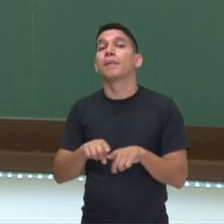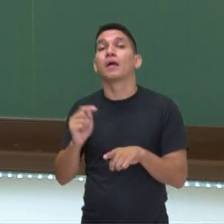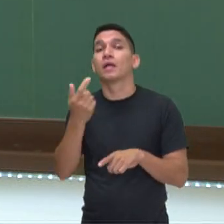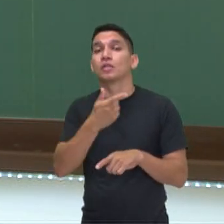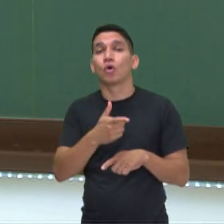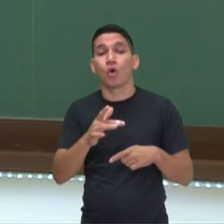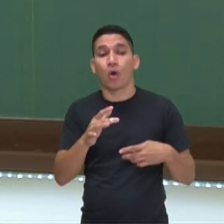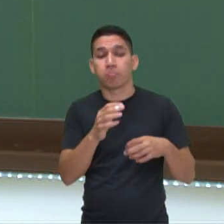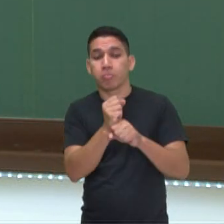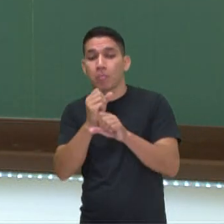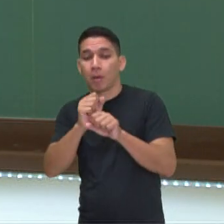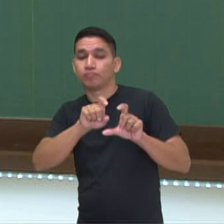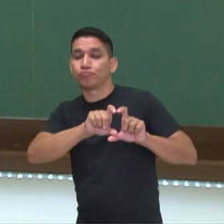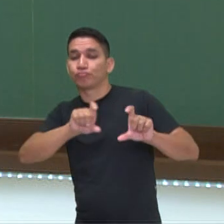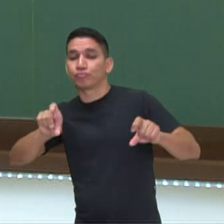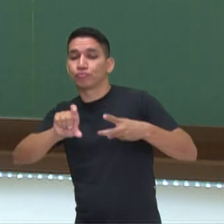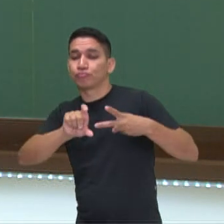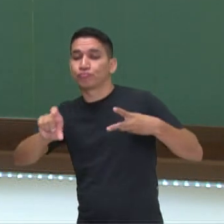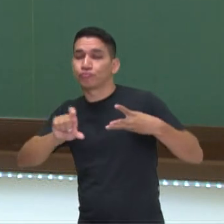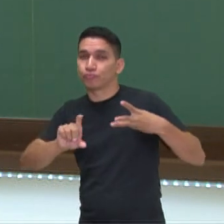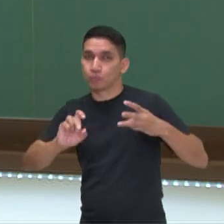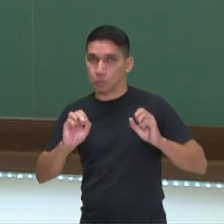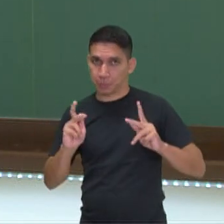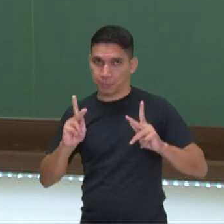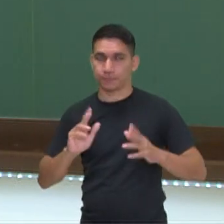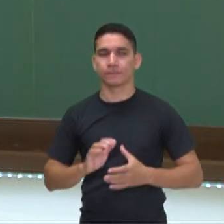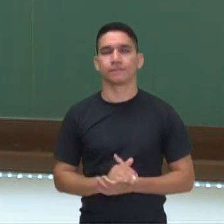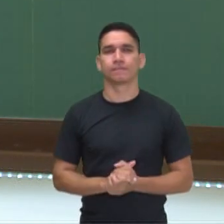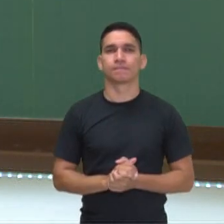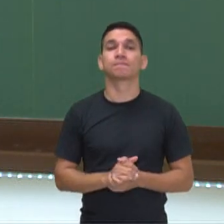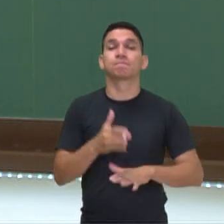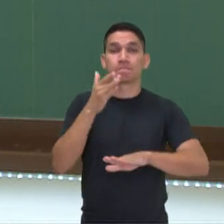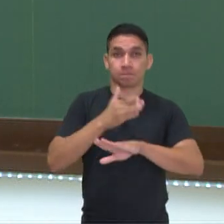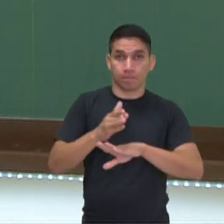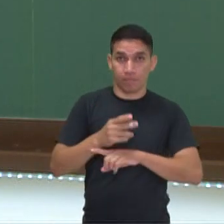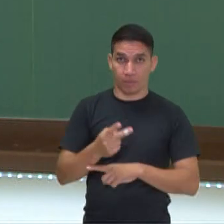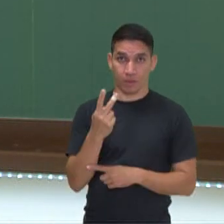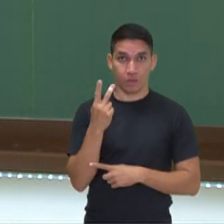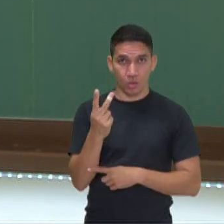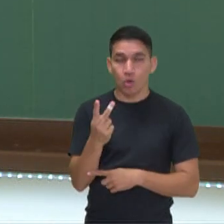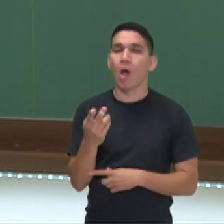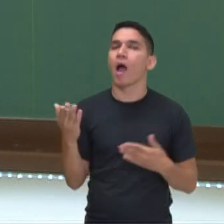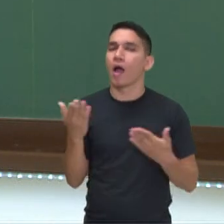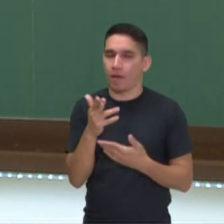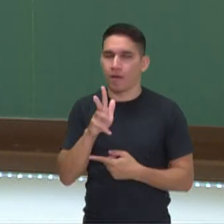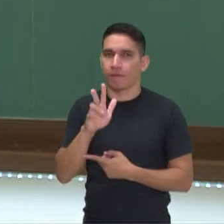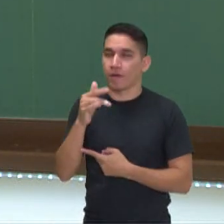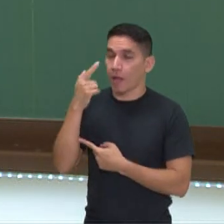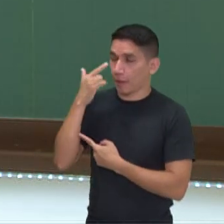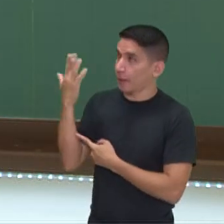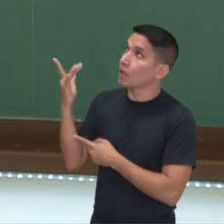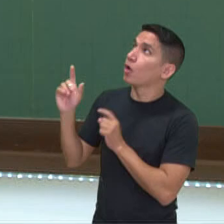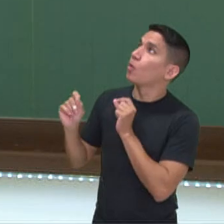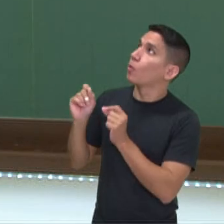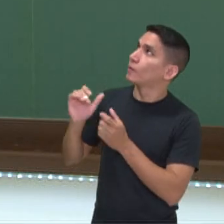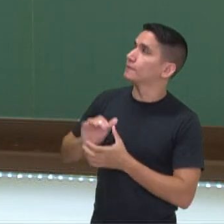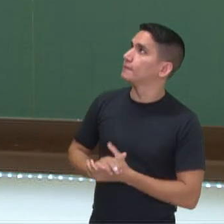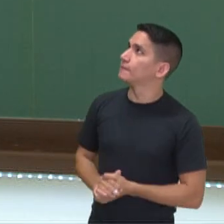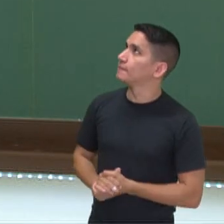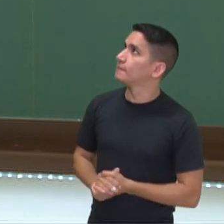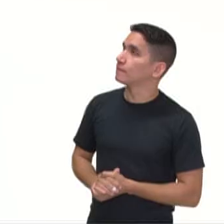das operações, ok? No praticando 2, então, ele pede para